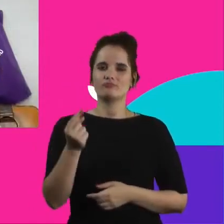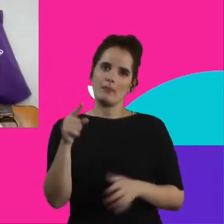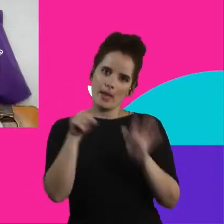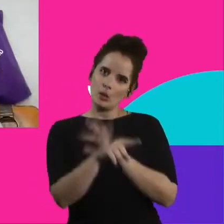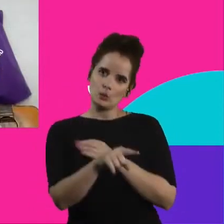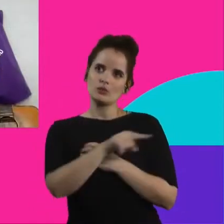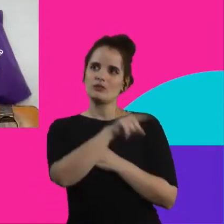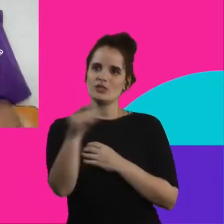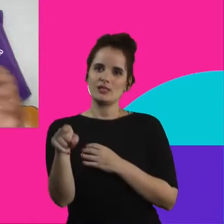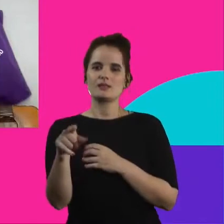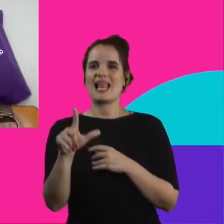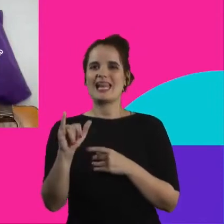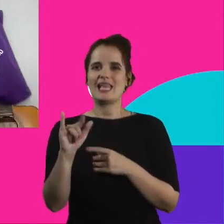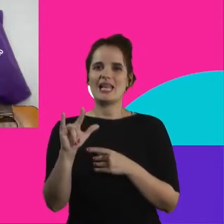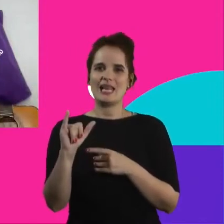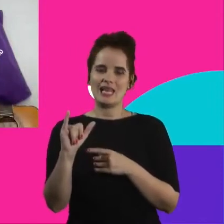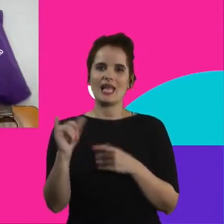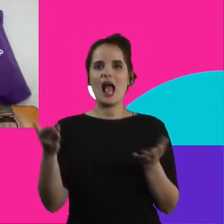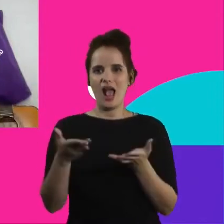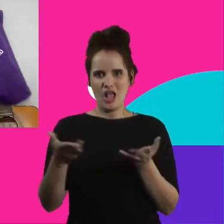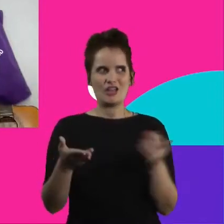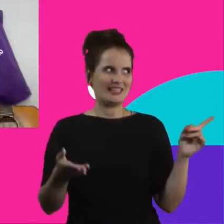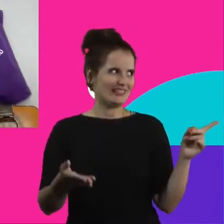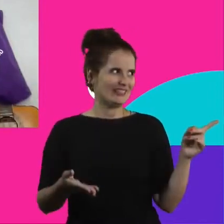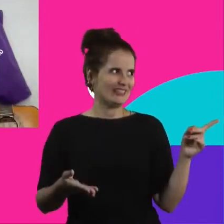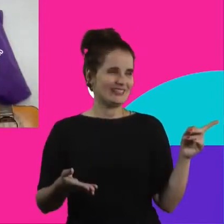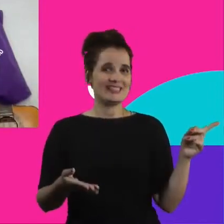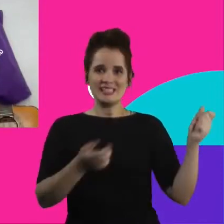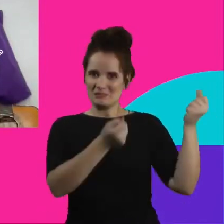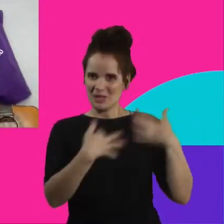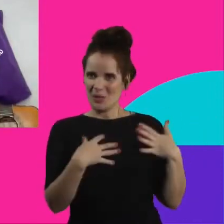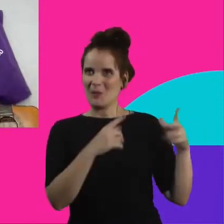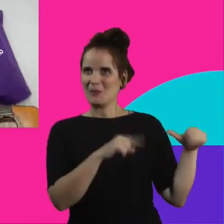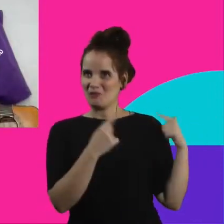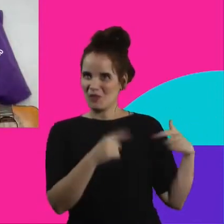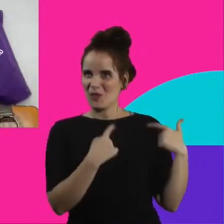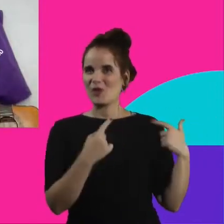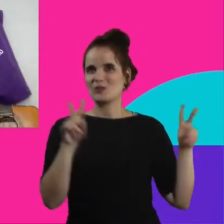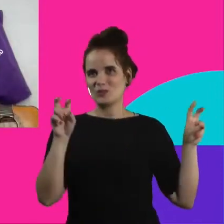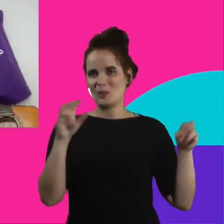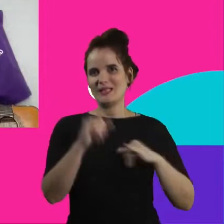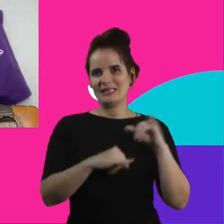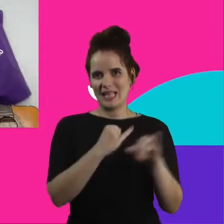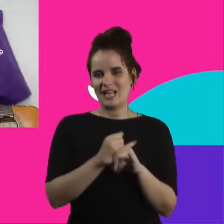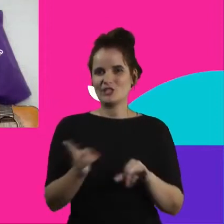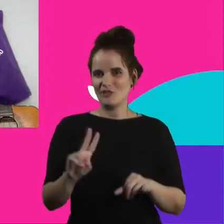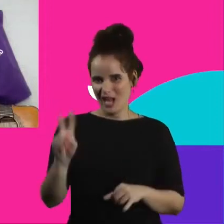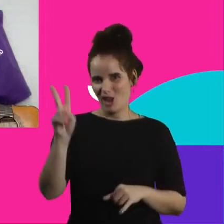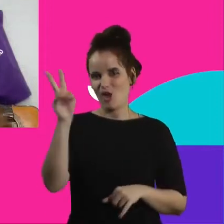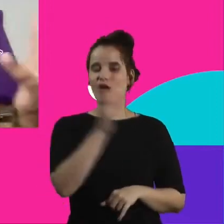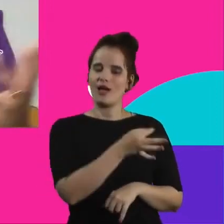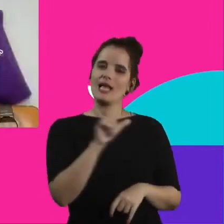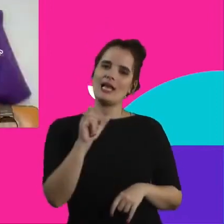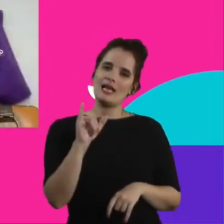vocês. Já devolvo para a Lili, que está aí recém trouxe essa provocação da internet de valor. Então,